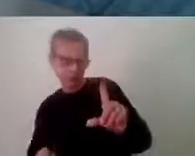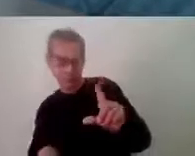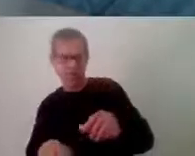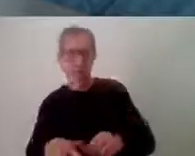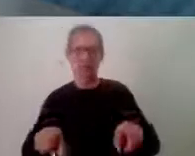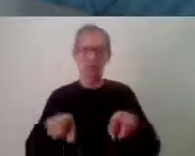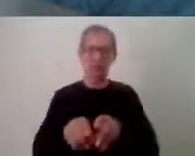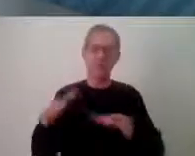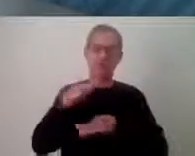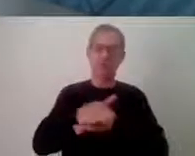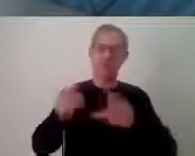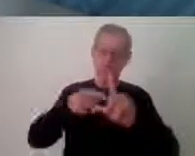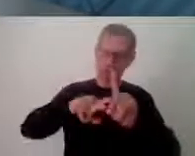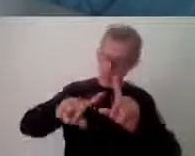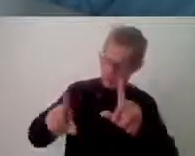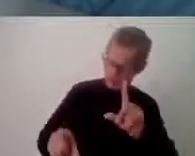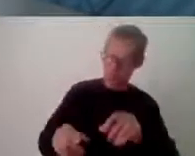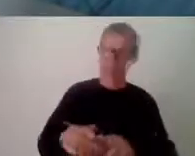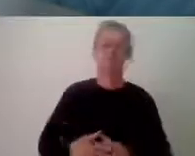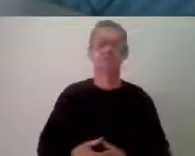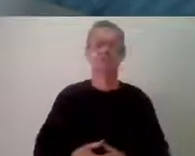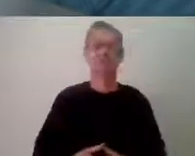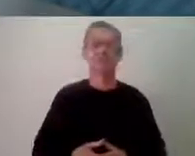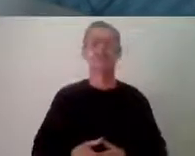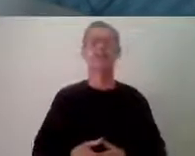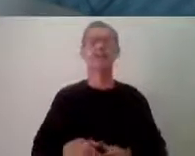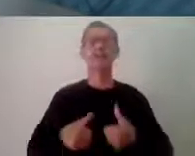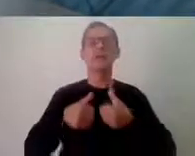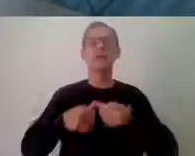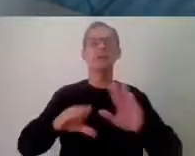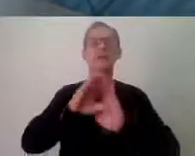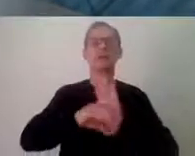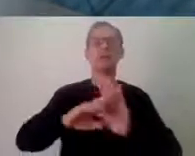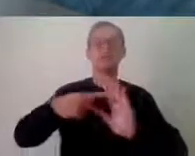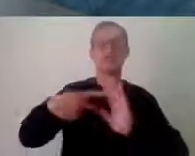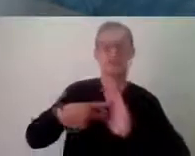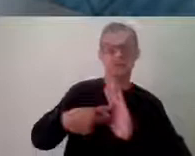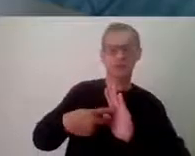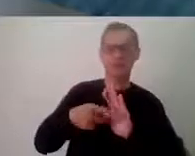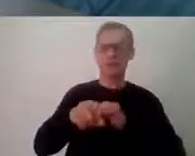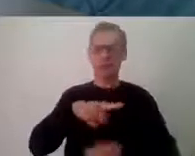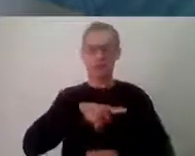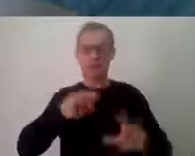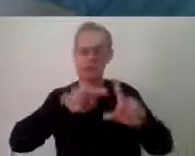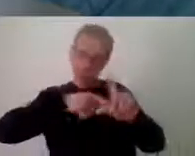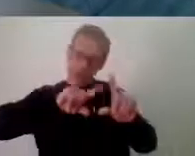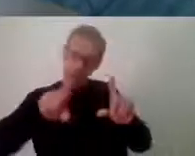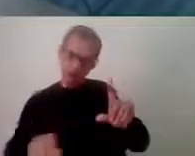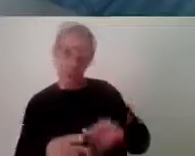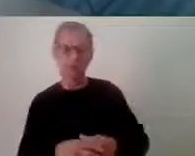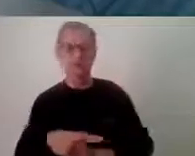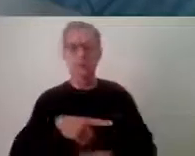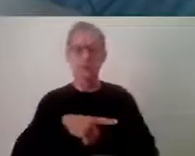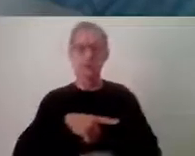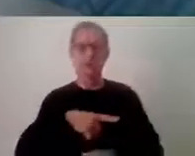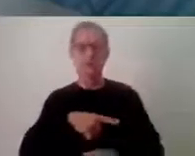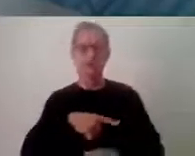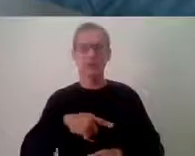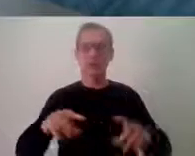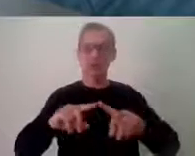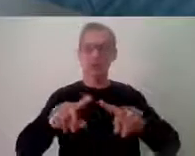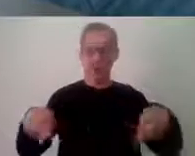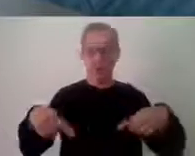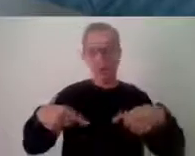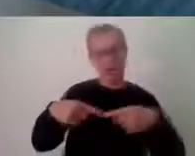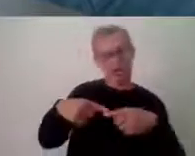curvas ou abaixo de curvas, sob curvas. Que conceito é esse? Você tem lá a curva. Você vai pegar aquele espaço e